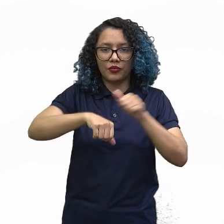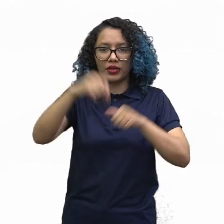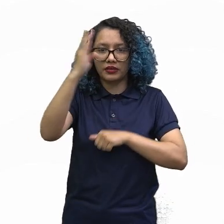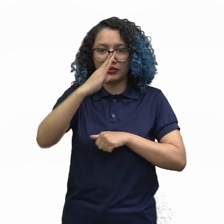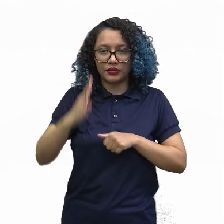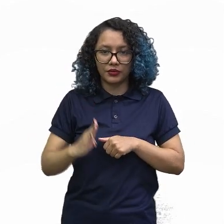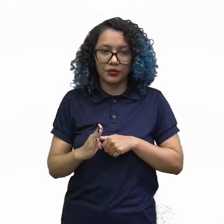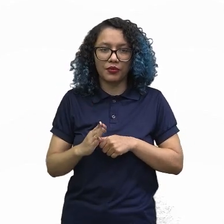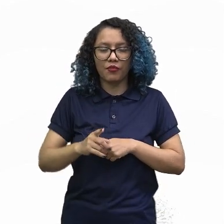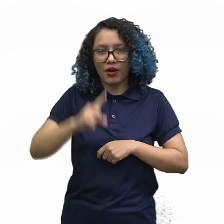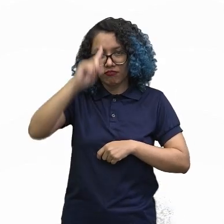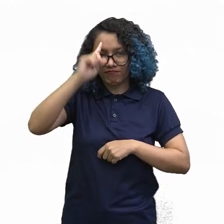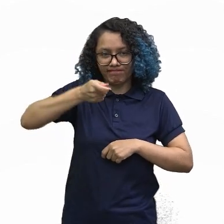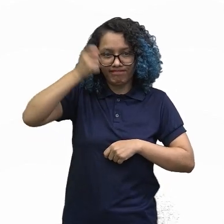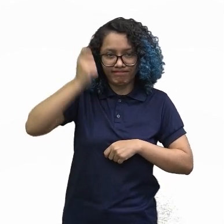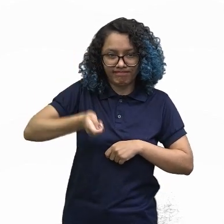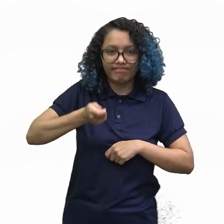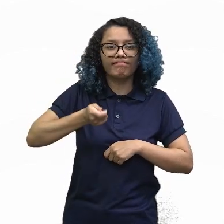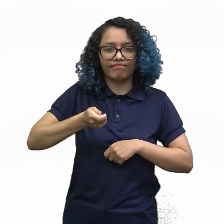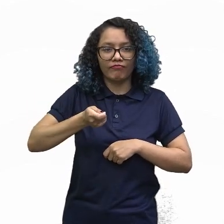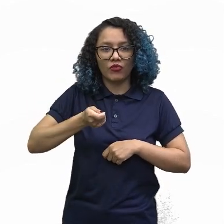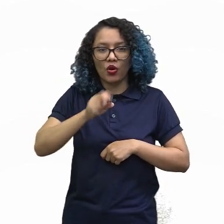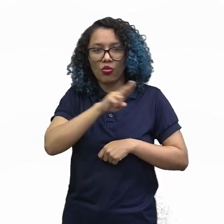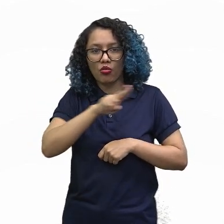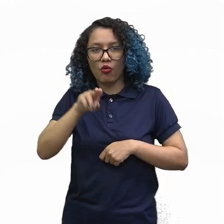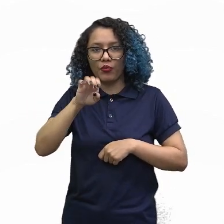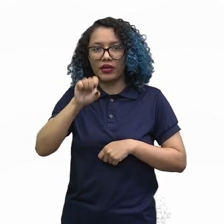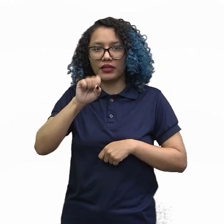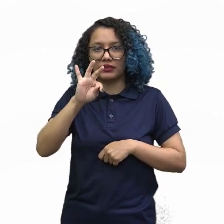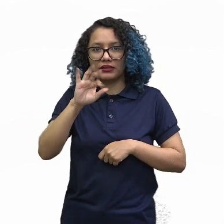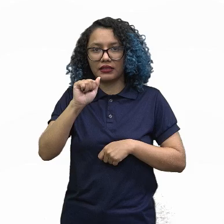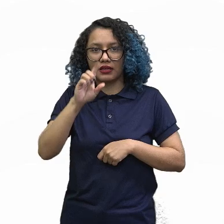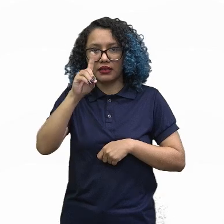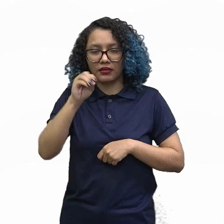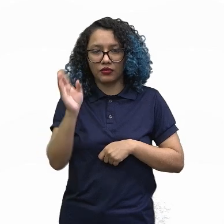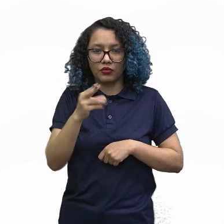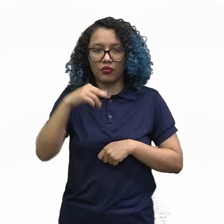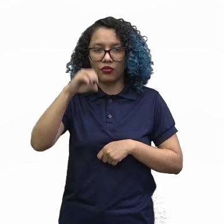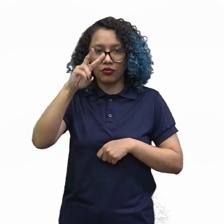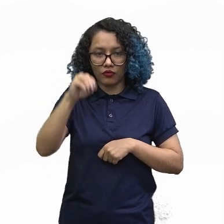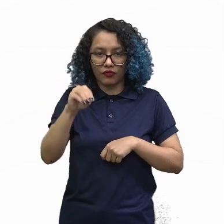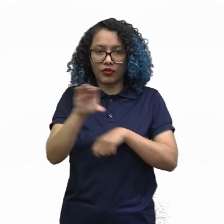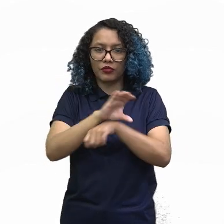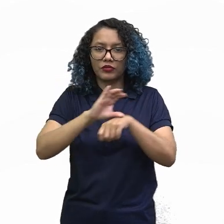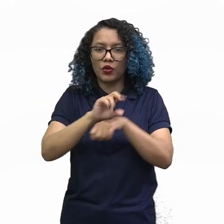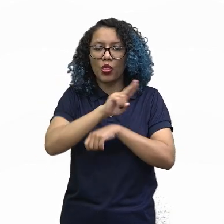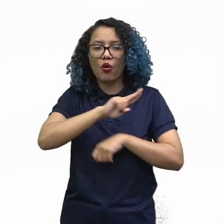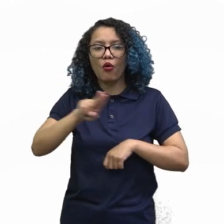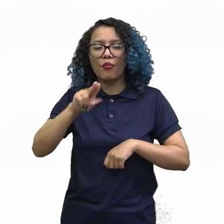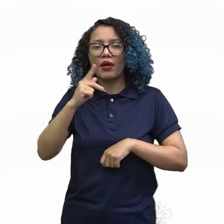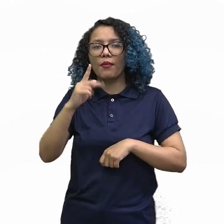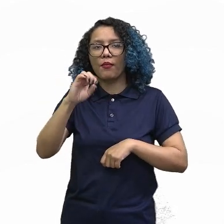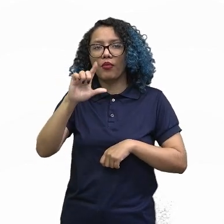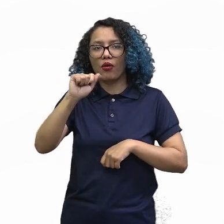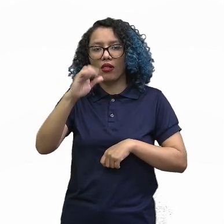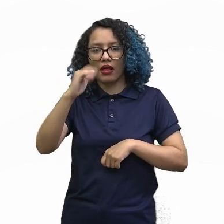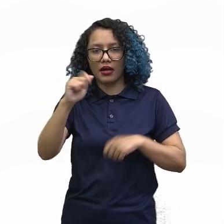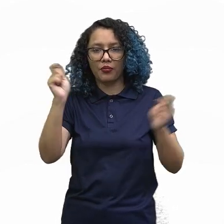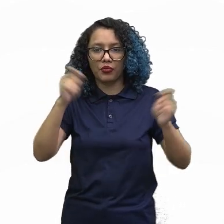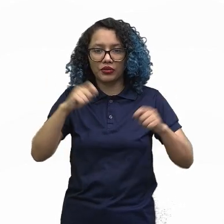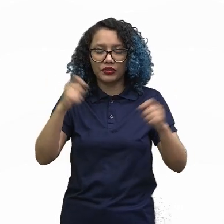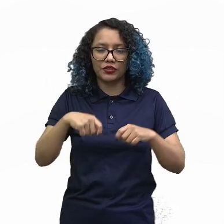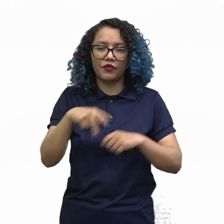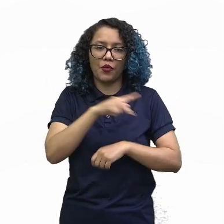conhecida como Estado Novo. Essa Constituição, conhecida como polaca, tá, dava ao presidente o poder de